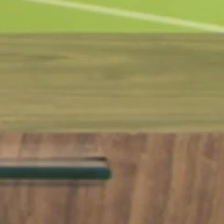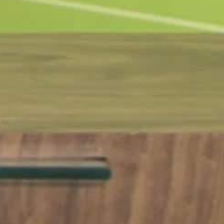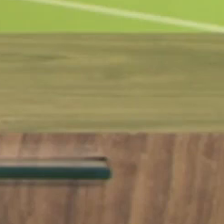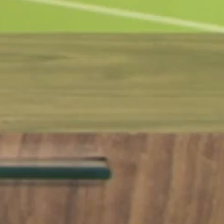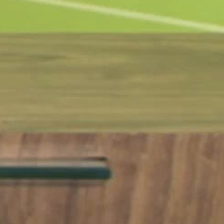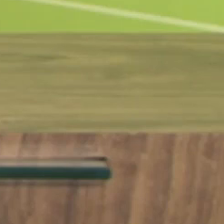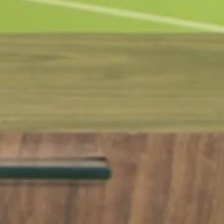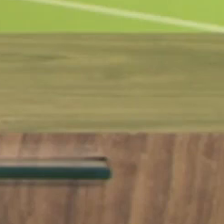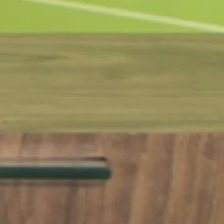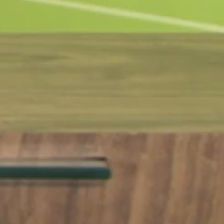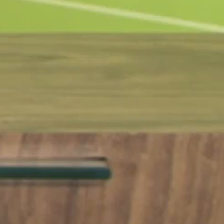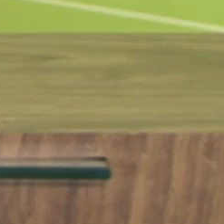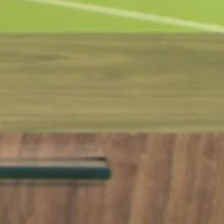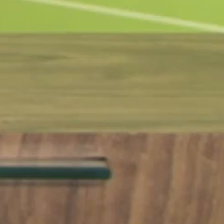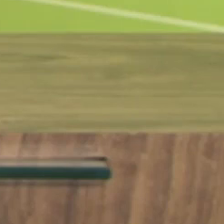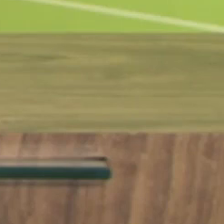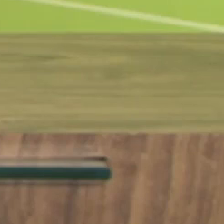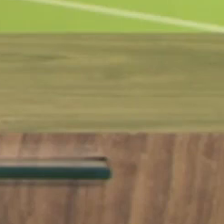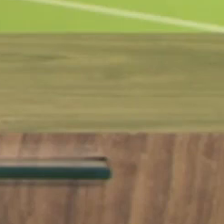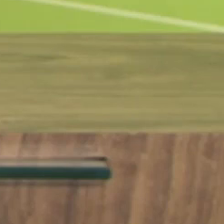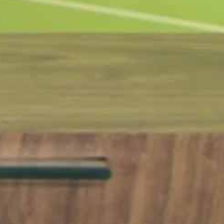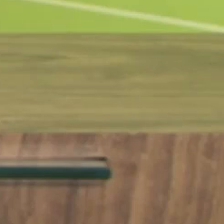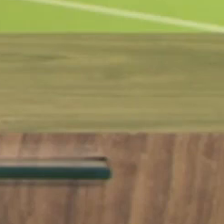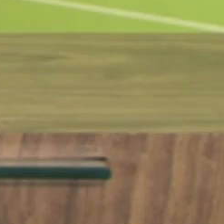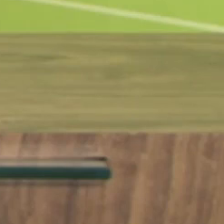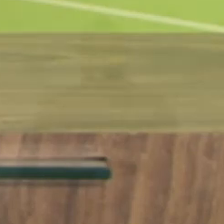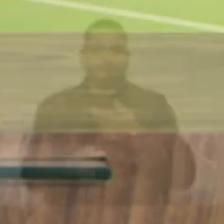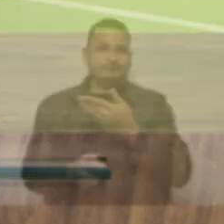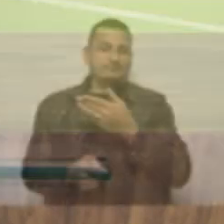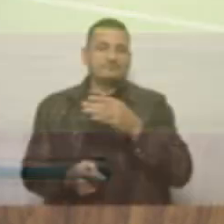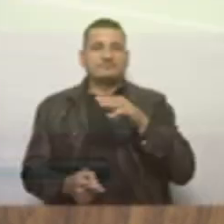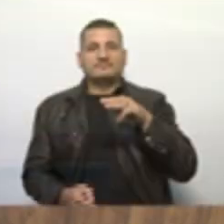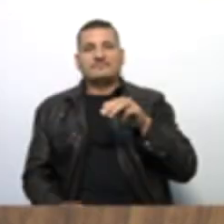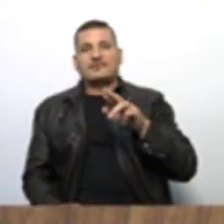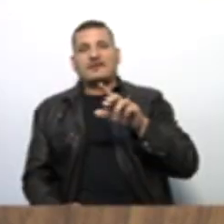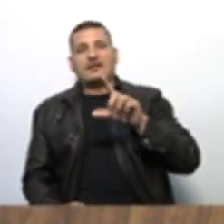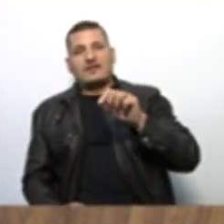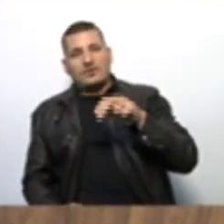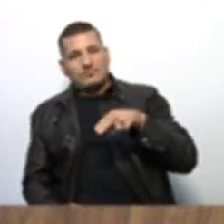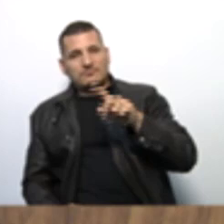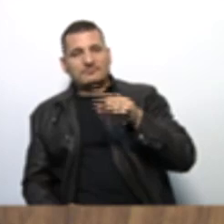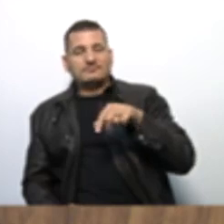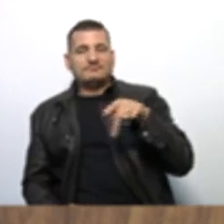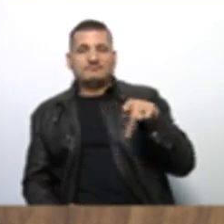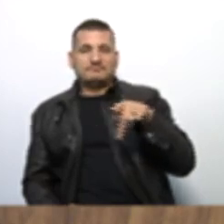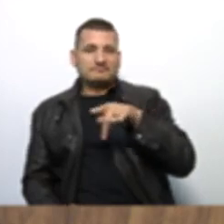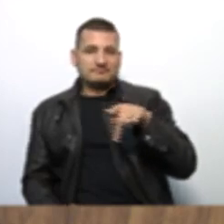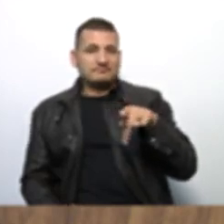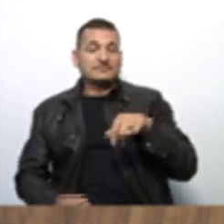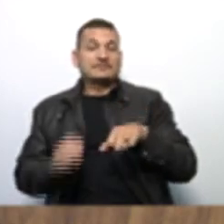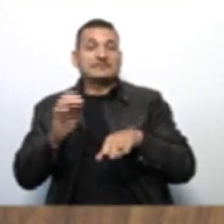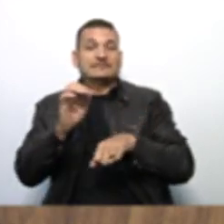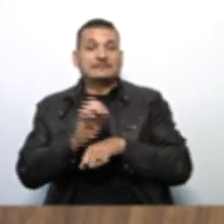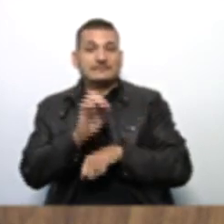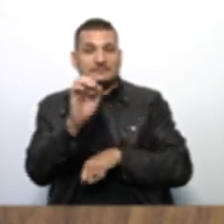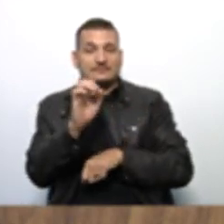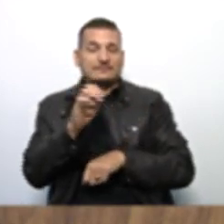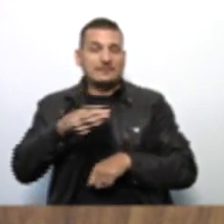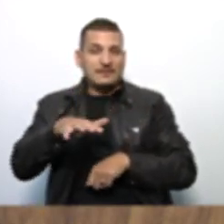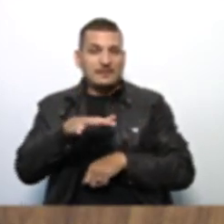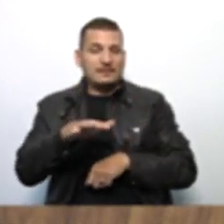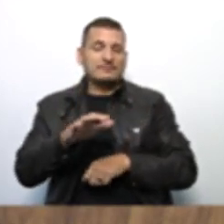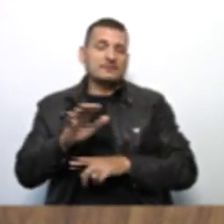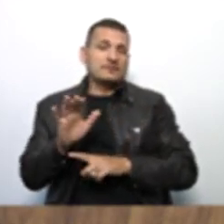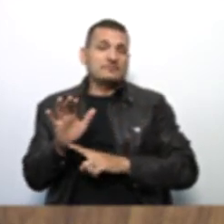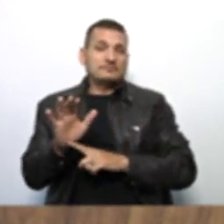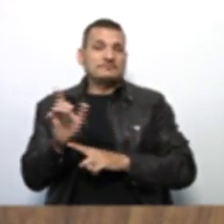toda uma figura muito confortável, porque o professor Marlon está aqui ao lado. É um professor especialista nessa área, mas daqui a pouco ele vai se apresentar. Eu vou